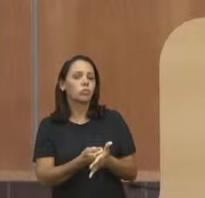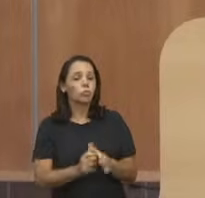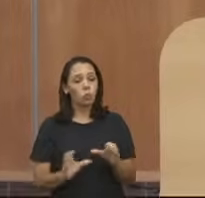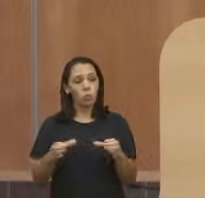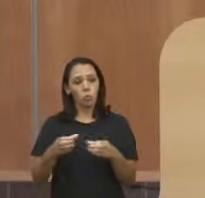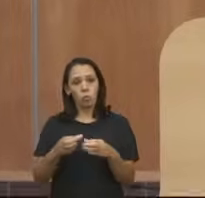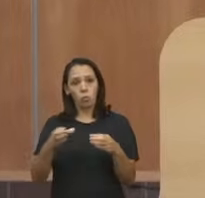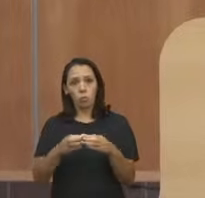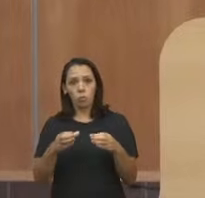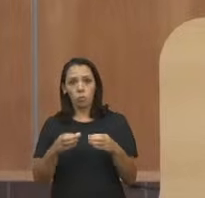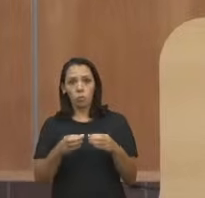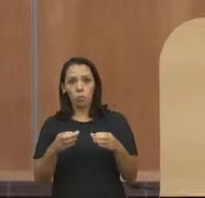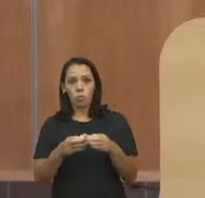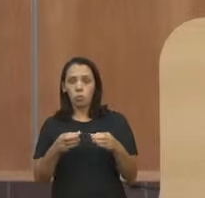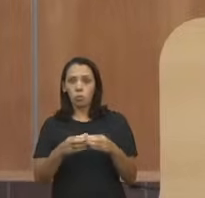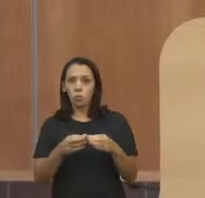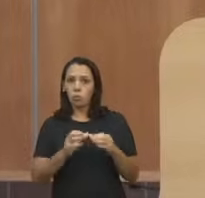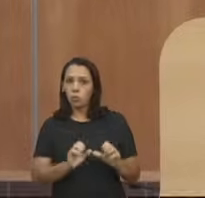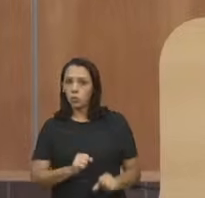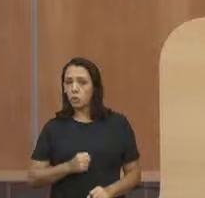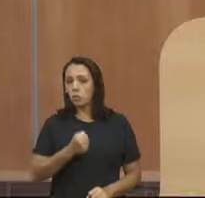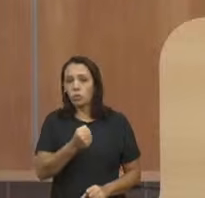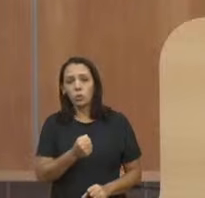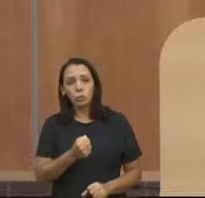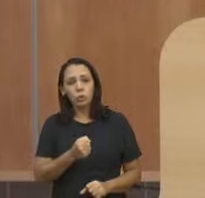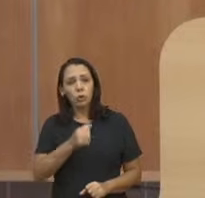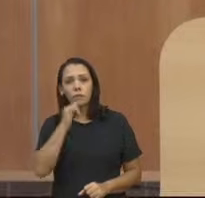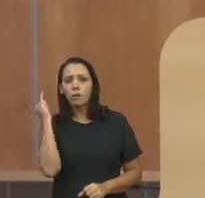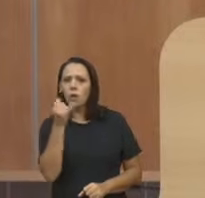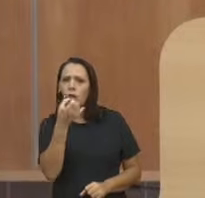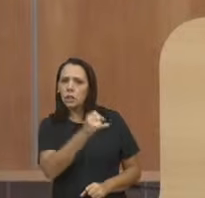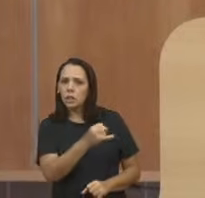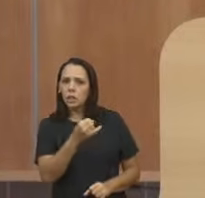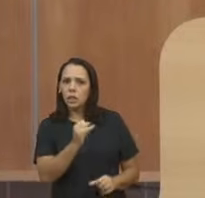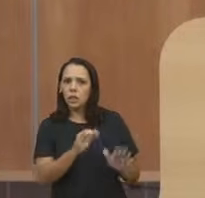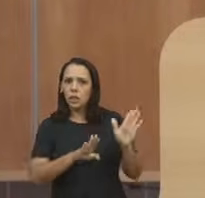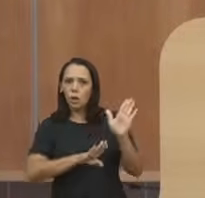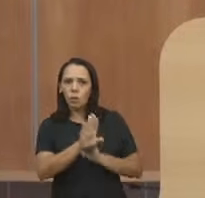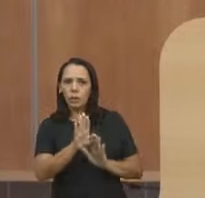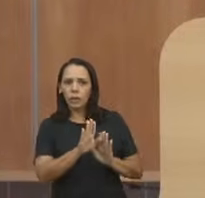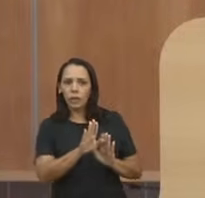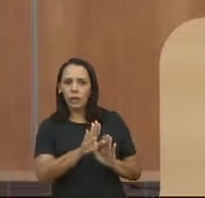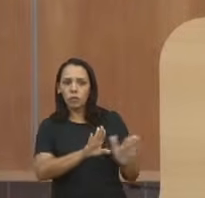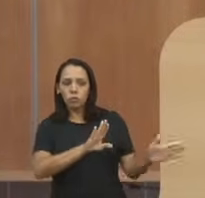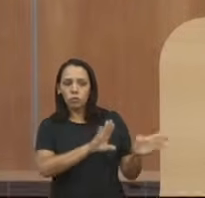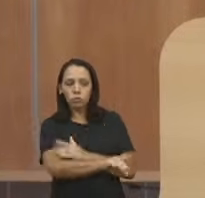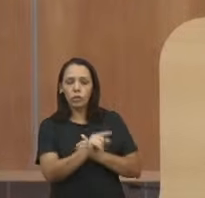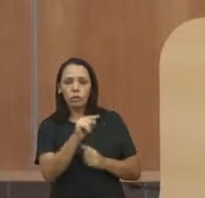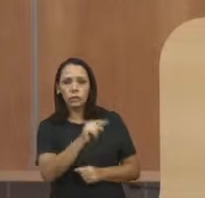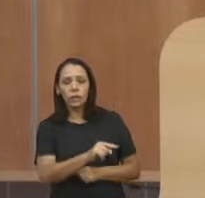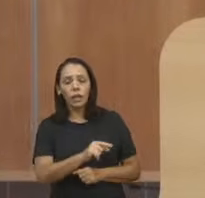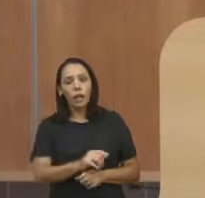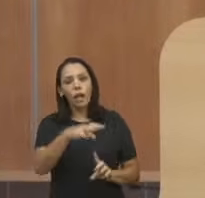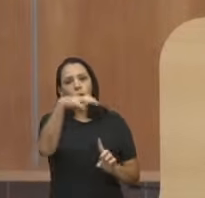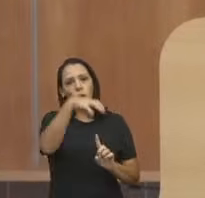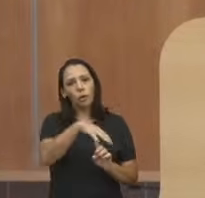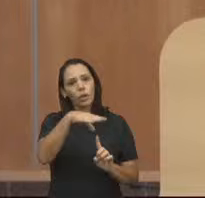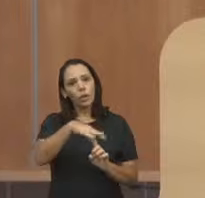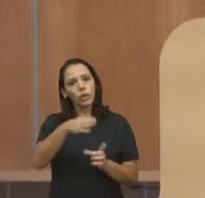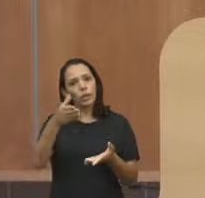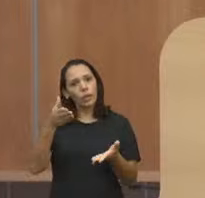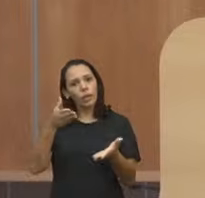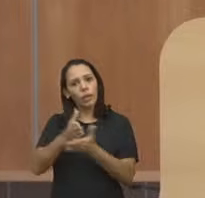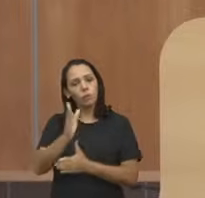revoltou, cercou o castelo e falou: se você aumentar o imposto, a gente vai derrubar você. E aí o João Sem Terra aprovou um negócio que a gente chama de Magna